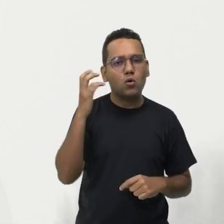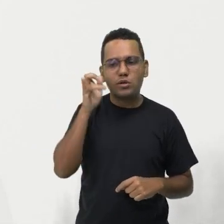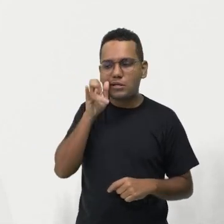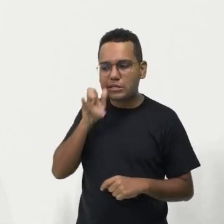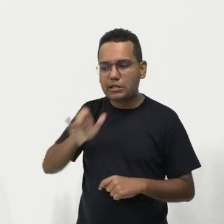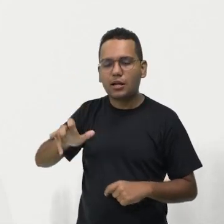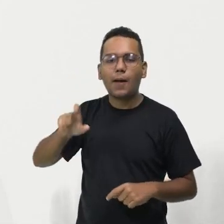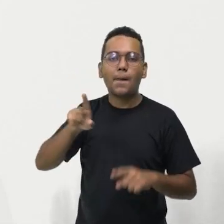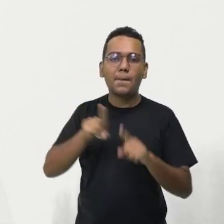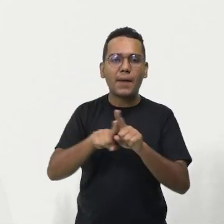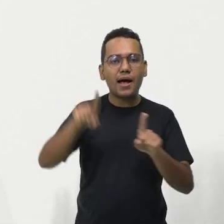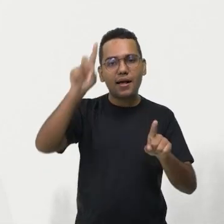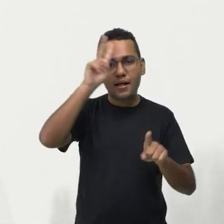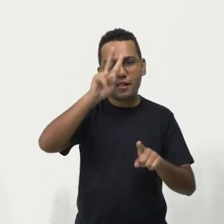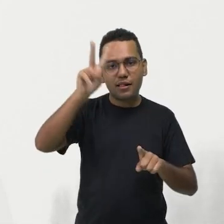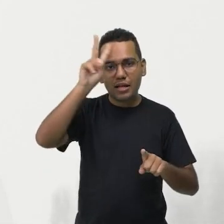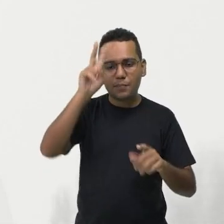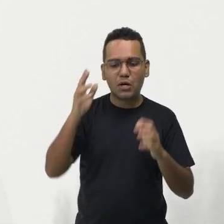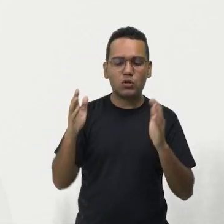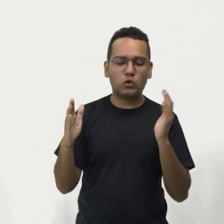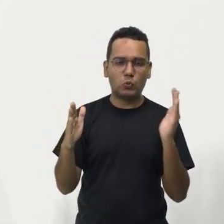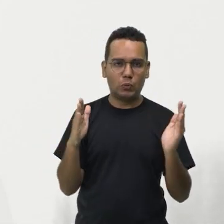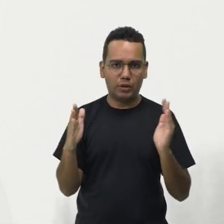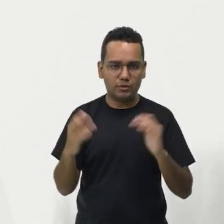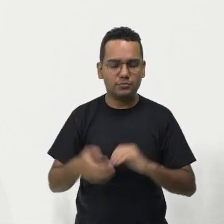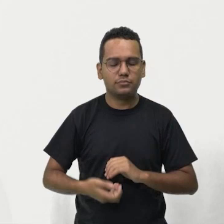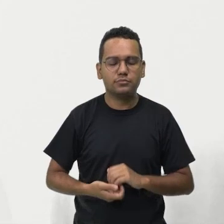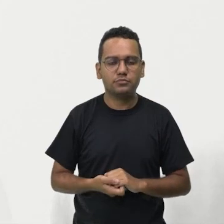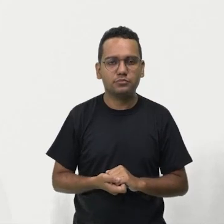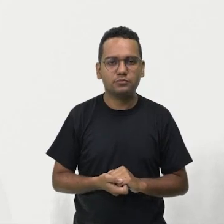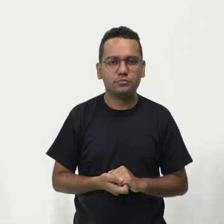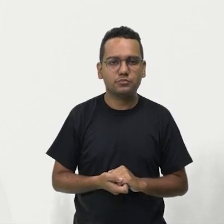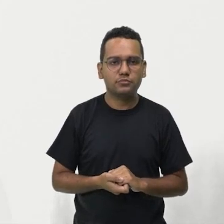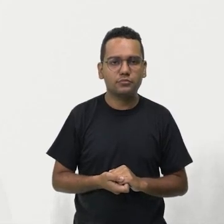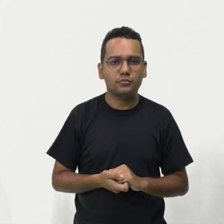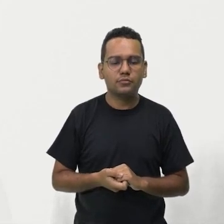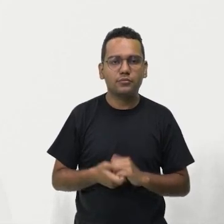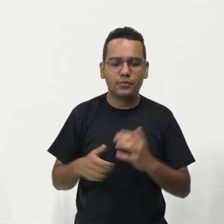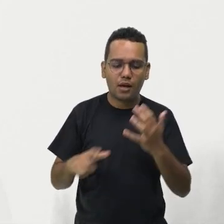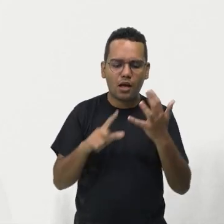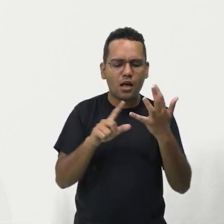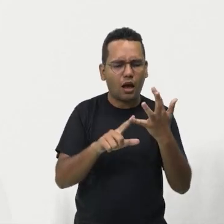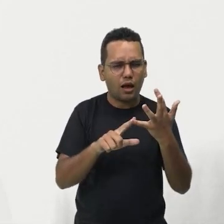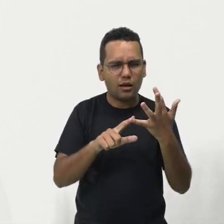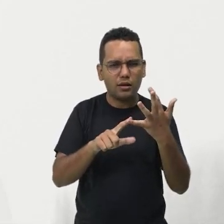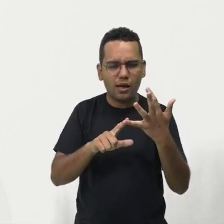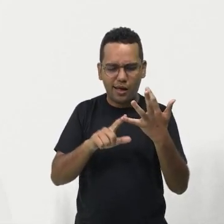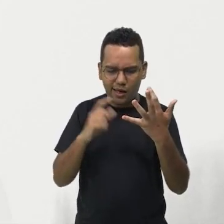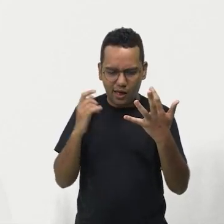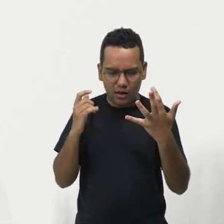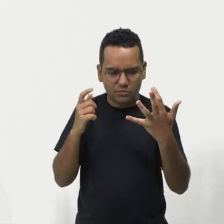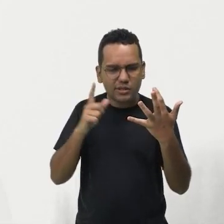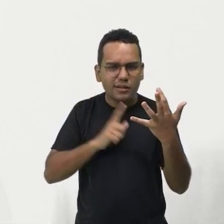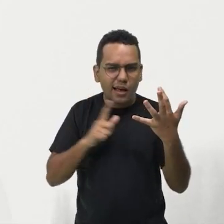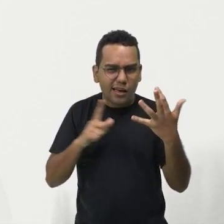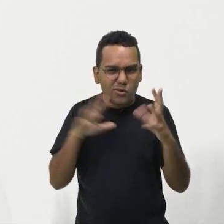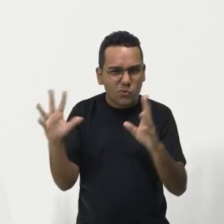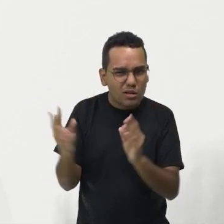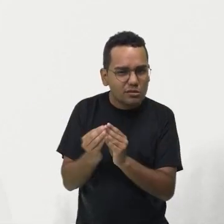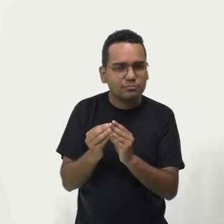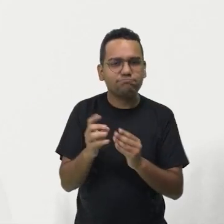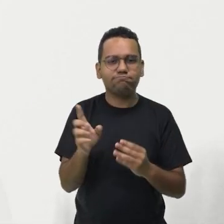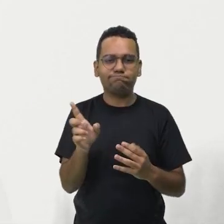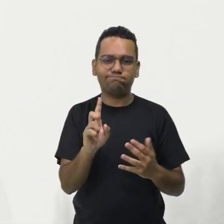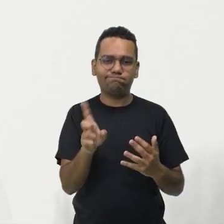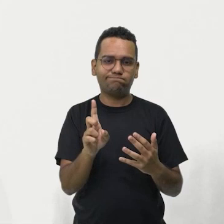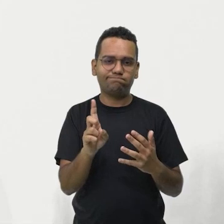ocorreu apenas nos últimos séculos. Observem que essa informação também não aparece no nosso resumo, que